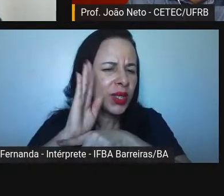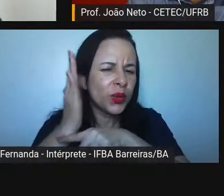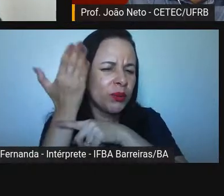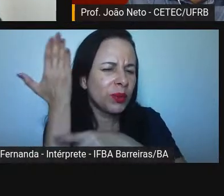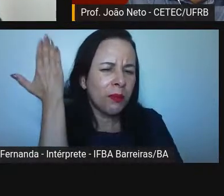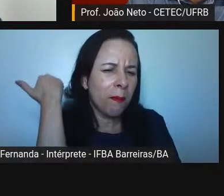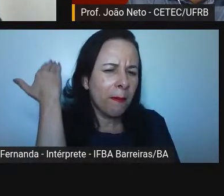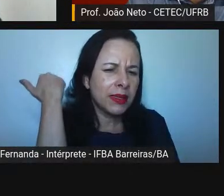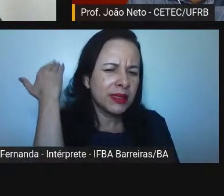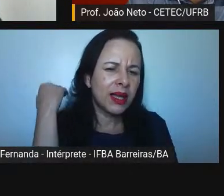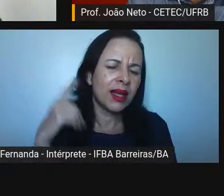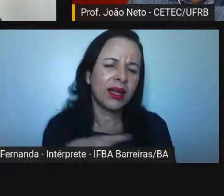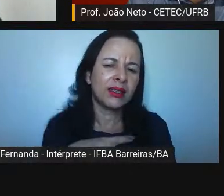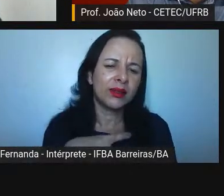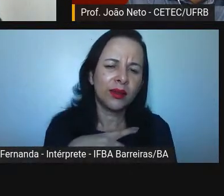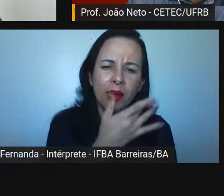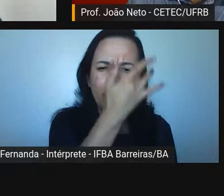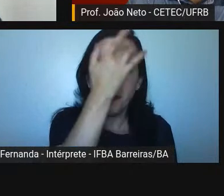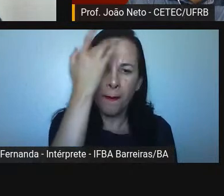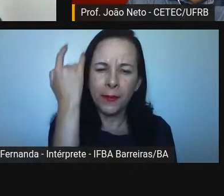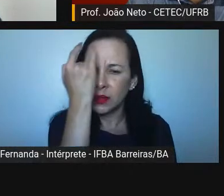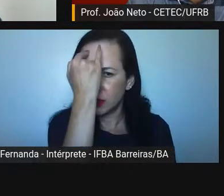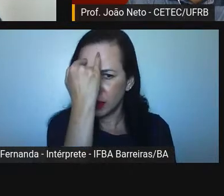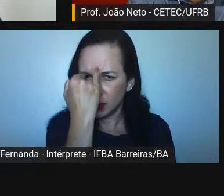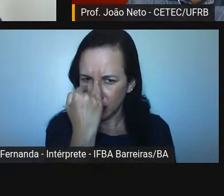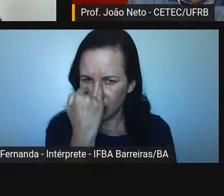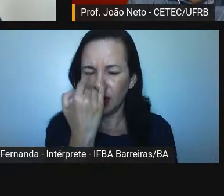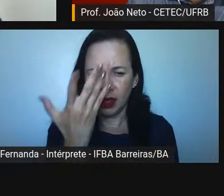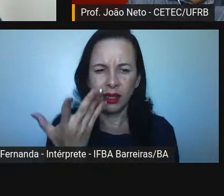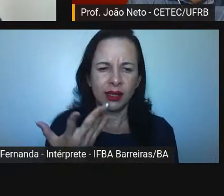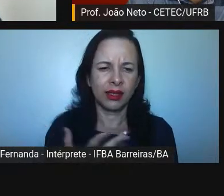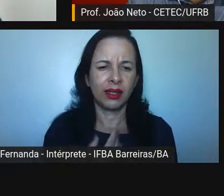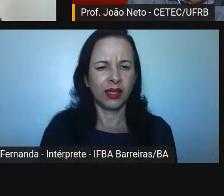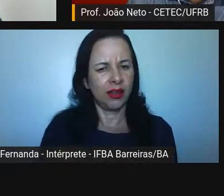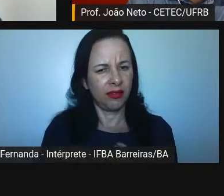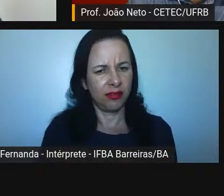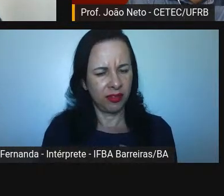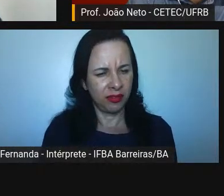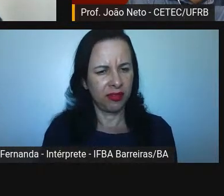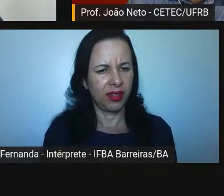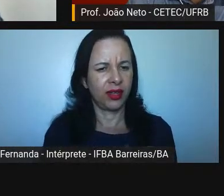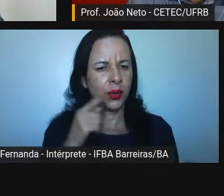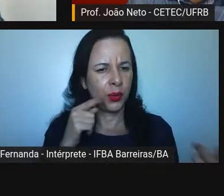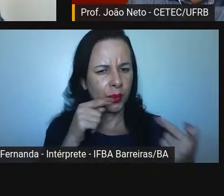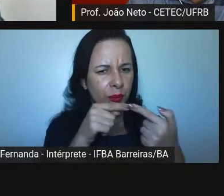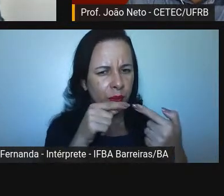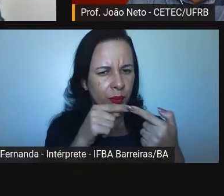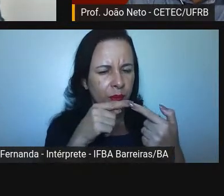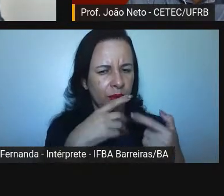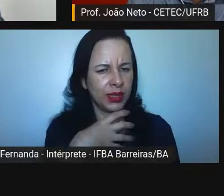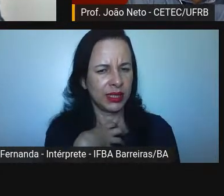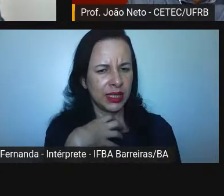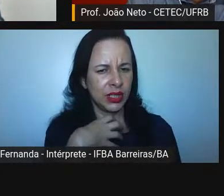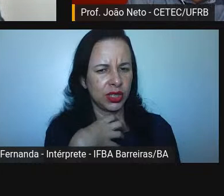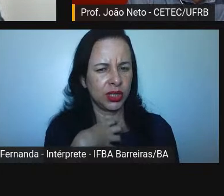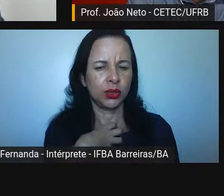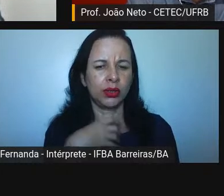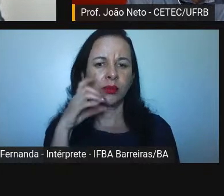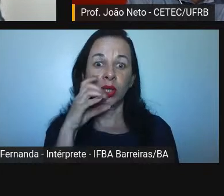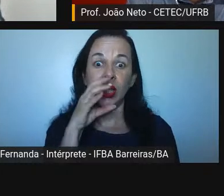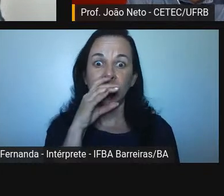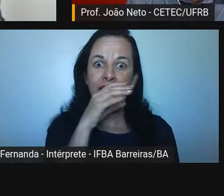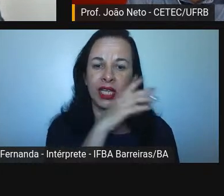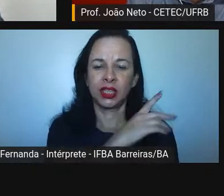que uma pessoa cega viveu isso e Se associou cole a sentido né tipo quente o vermelho